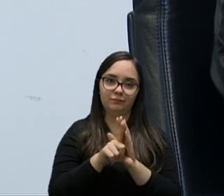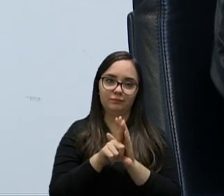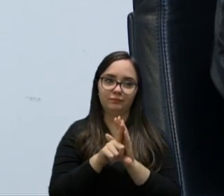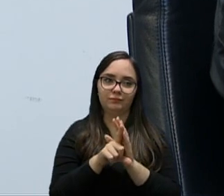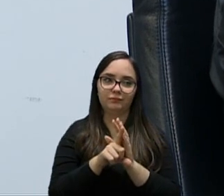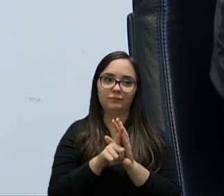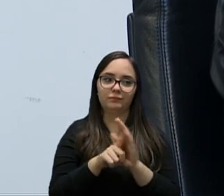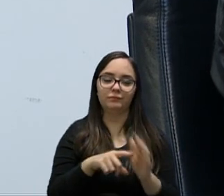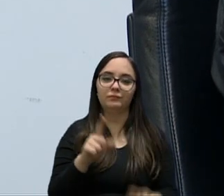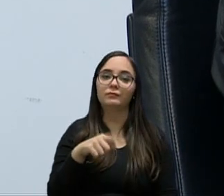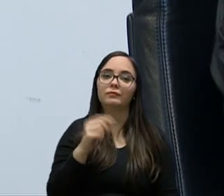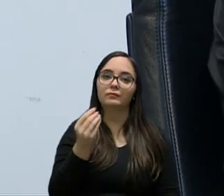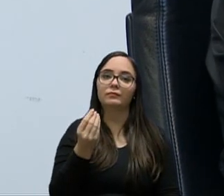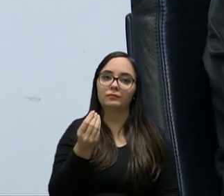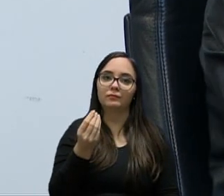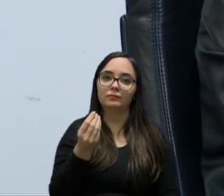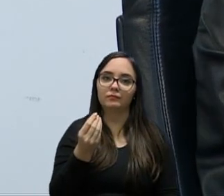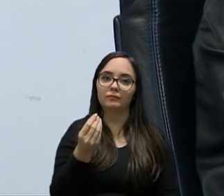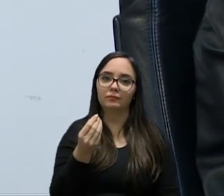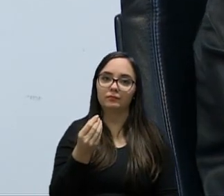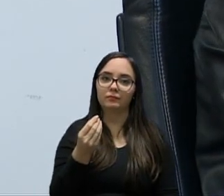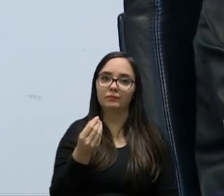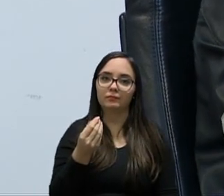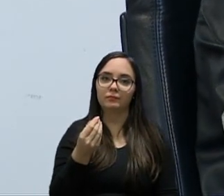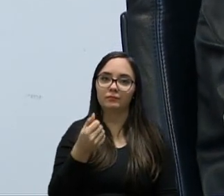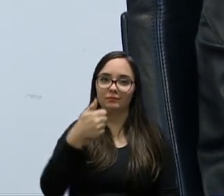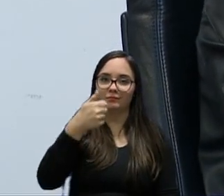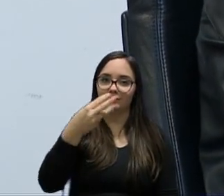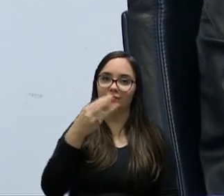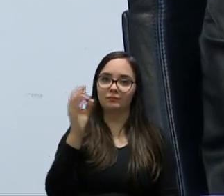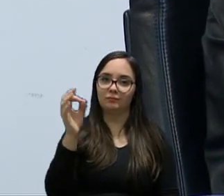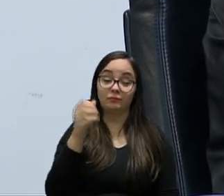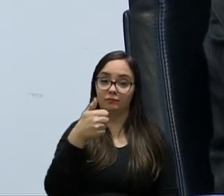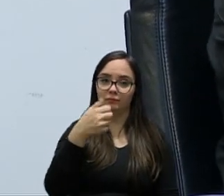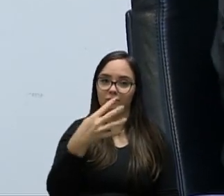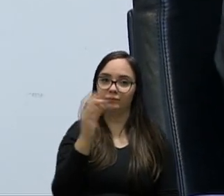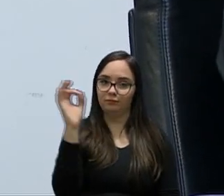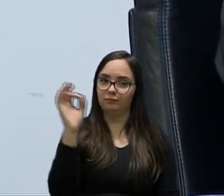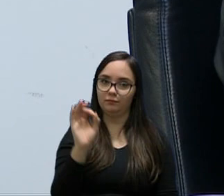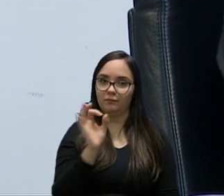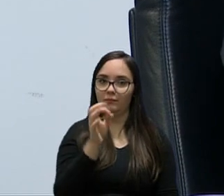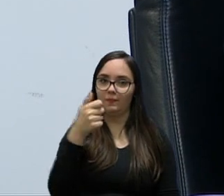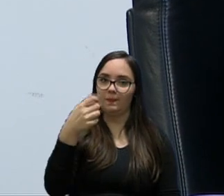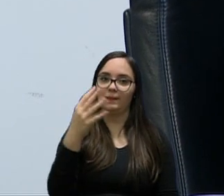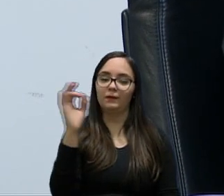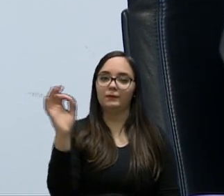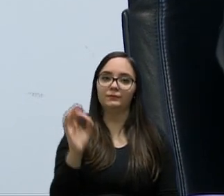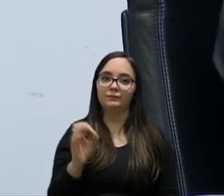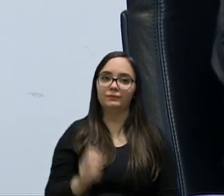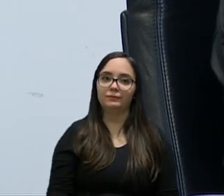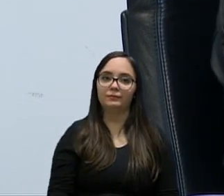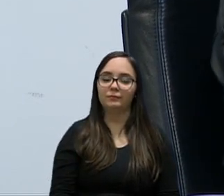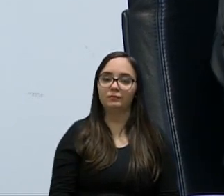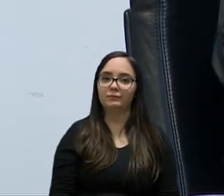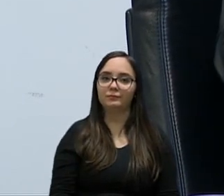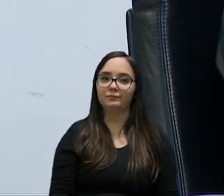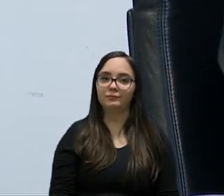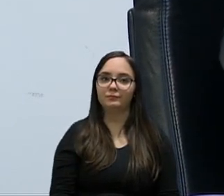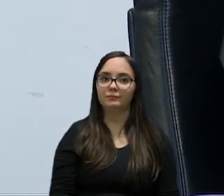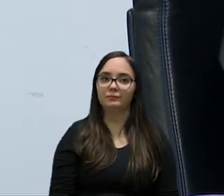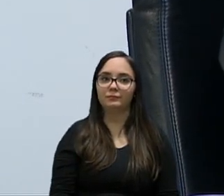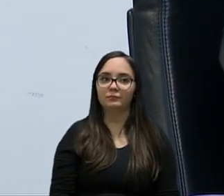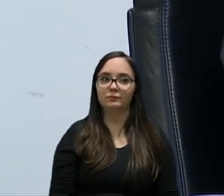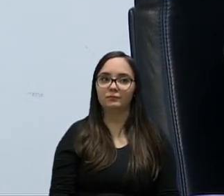não sabe é sobre alíquota do prazo por cento né 14 por cento né 14 por cento e